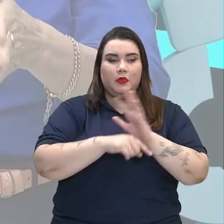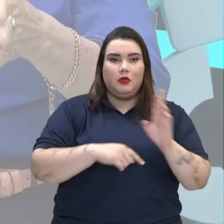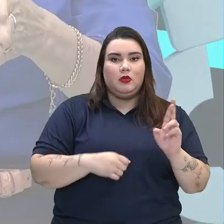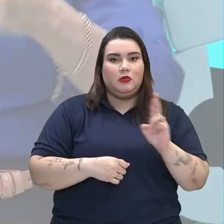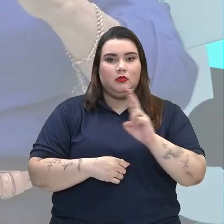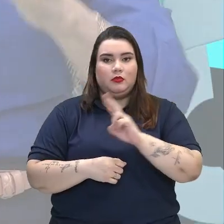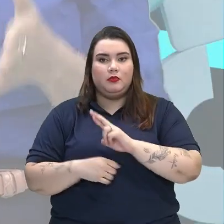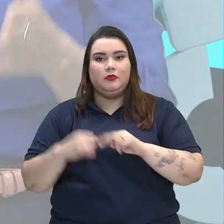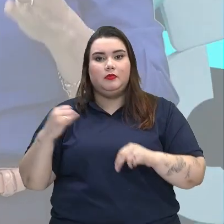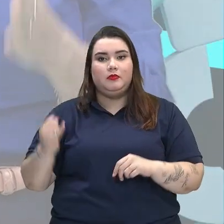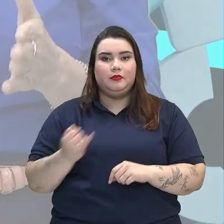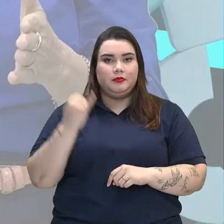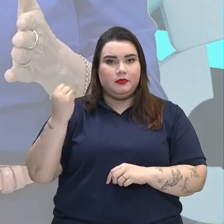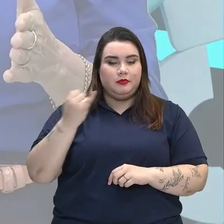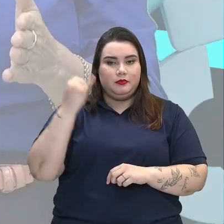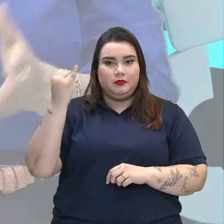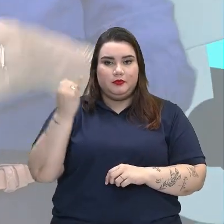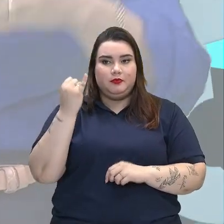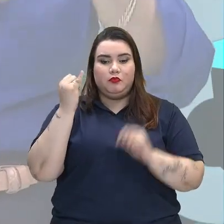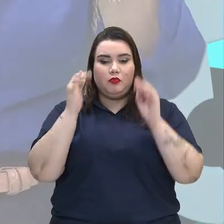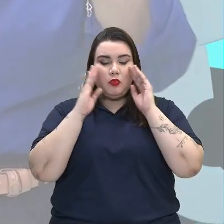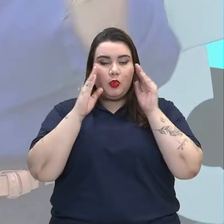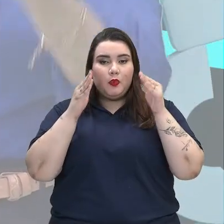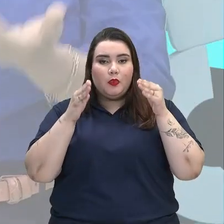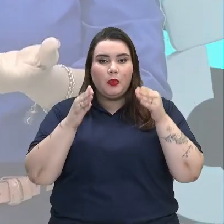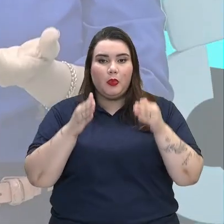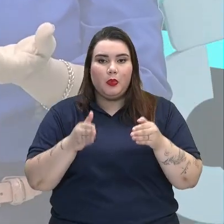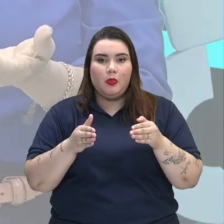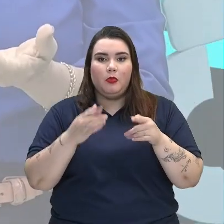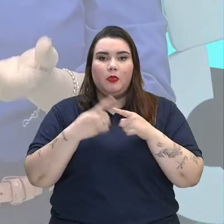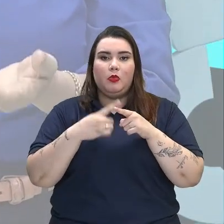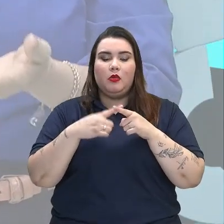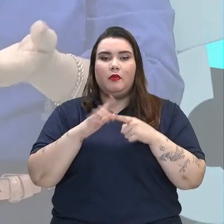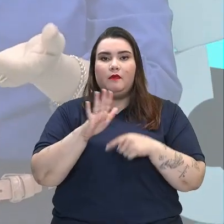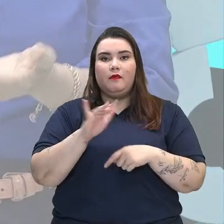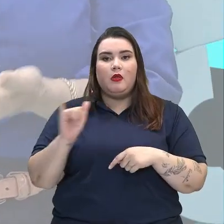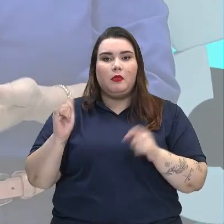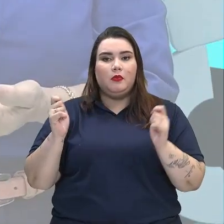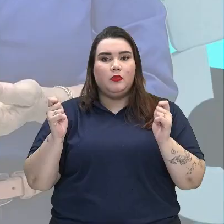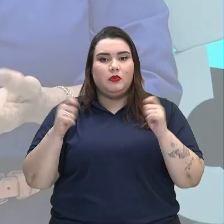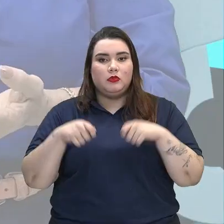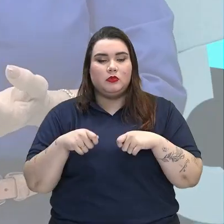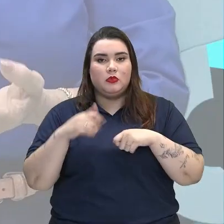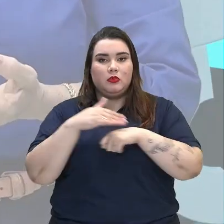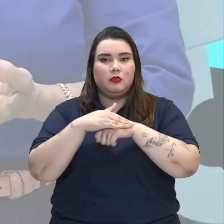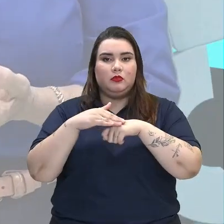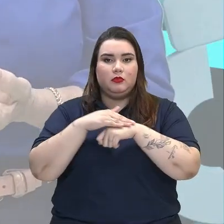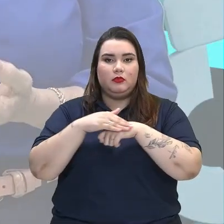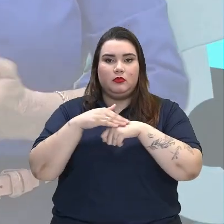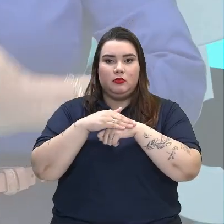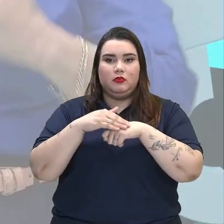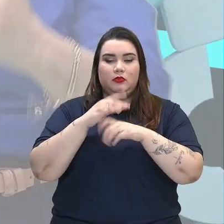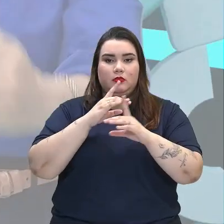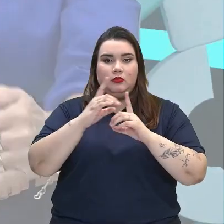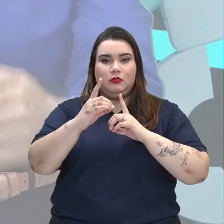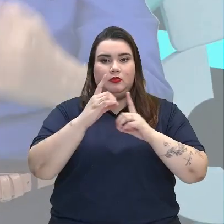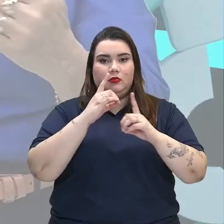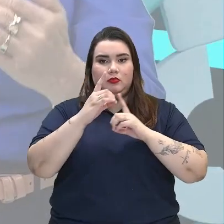é fundamental, é central, o que vai possibilitar que a conversa, que o